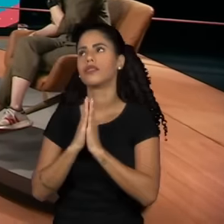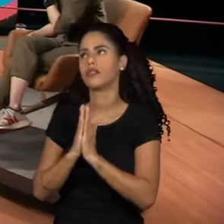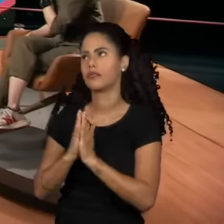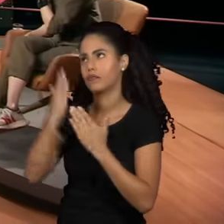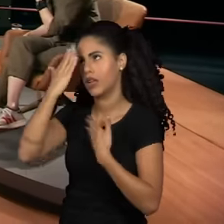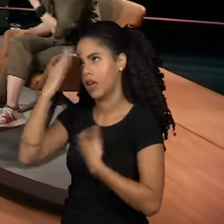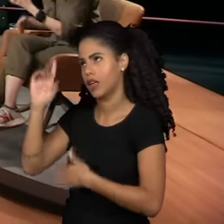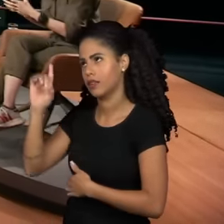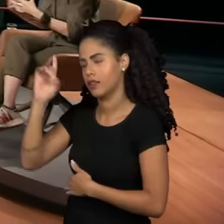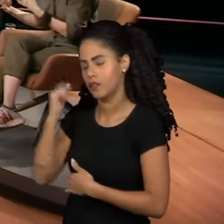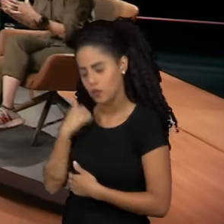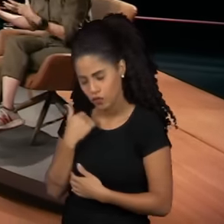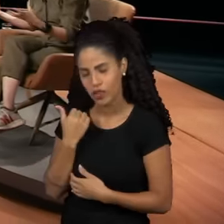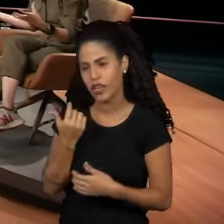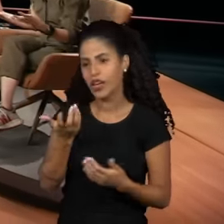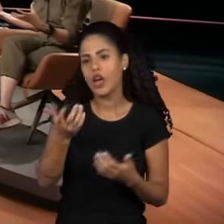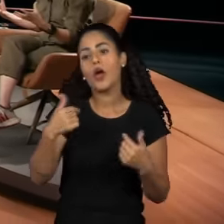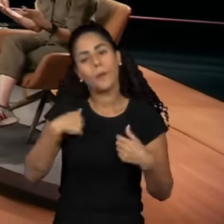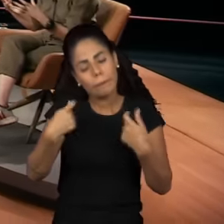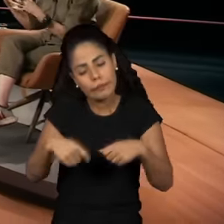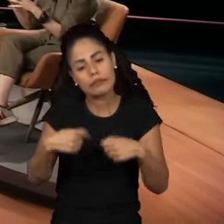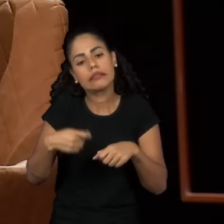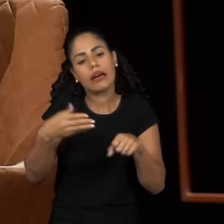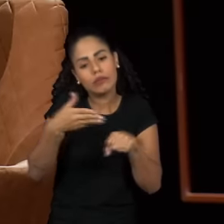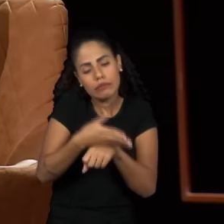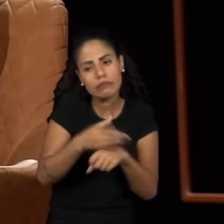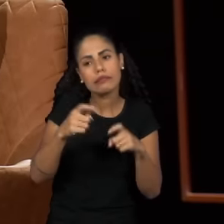Eu sabia que eu não ia passar, mas eu tinha que prestar. Eu